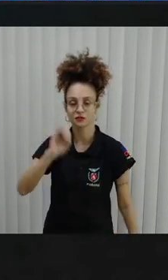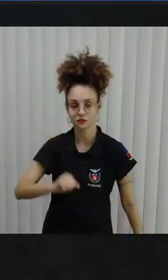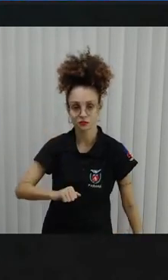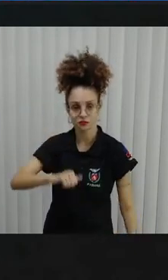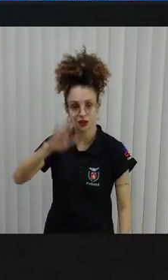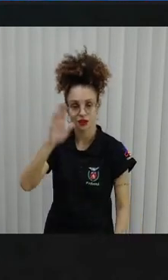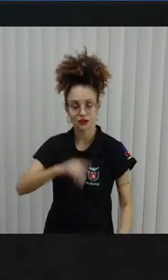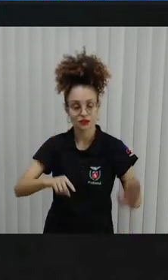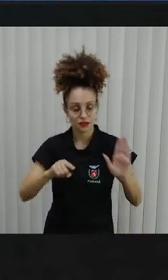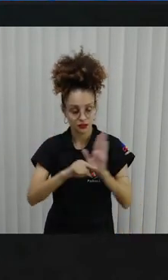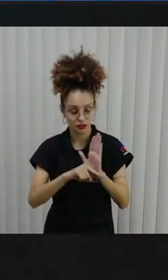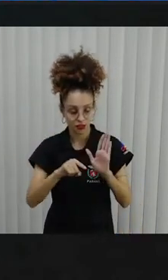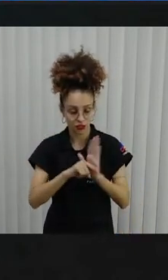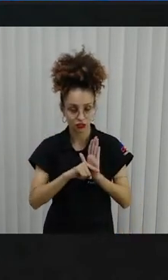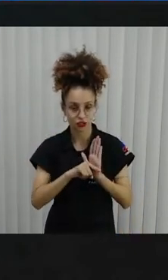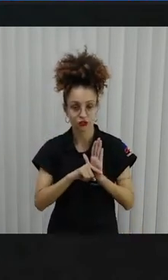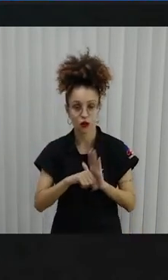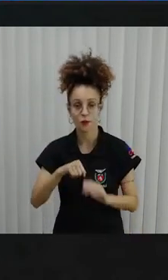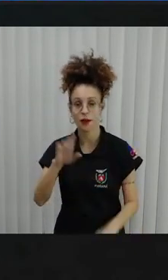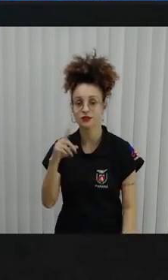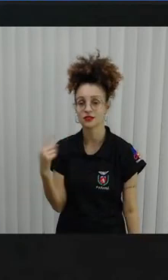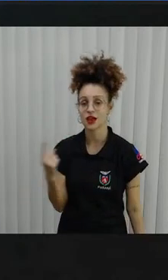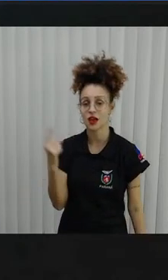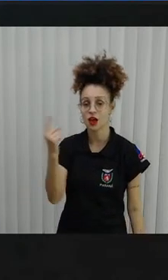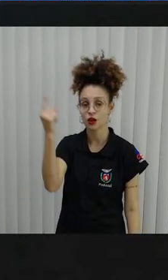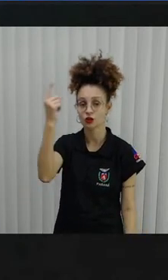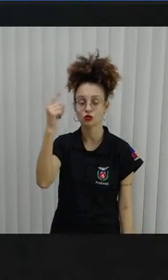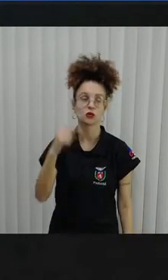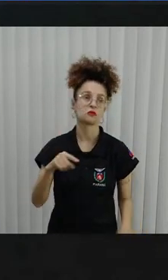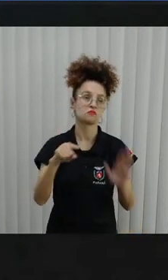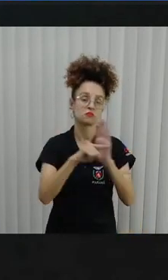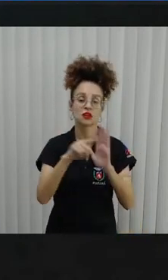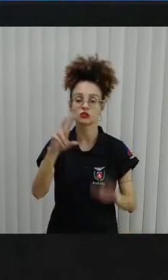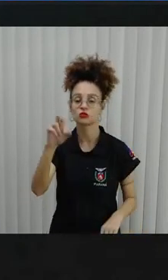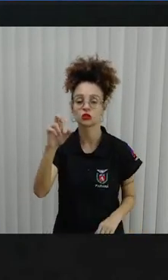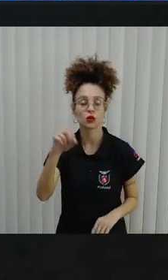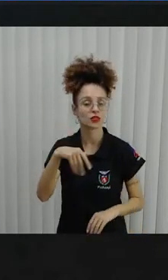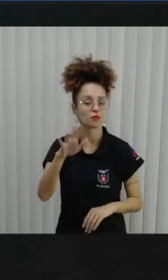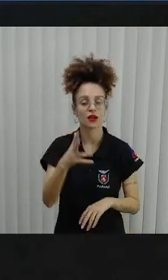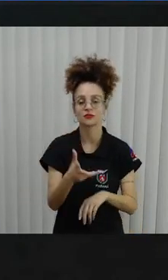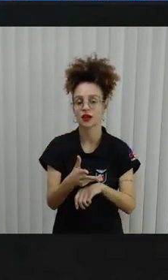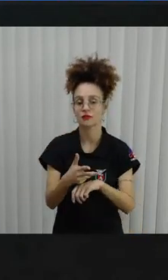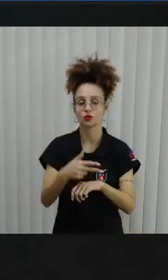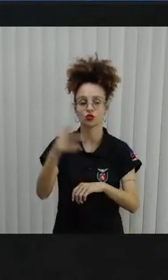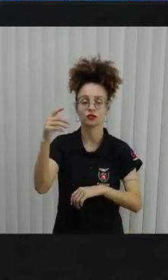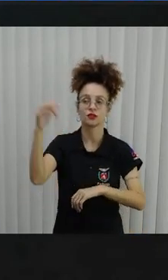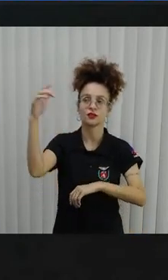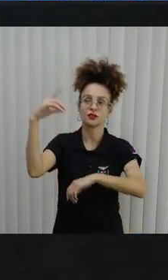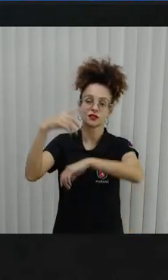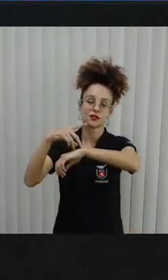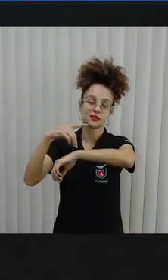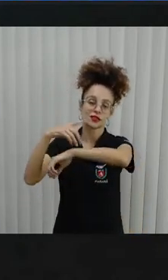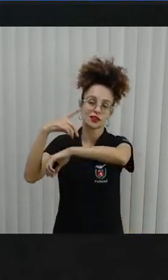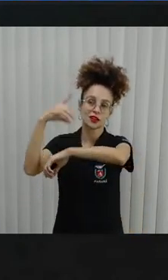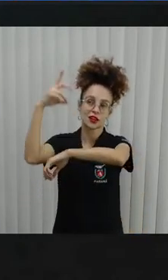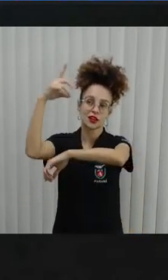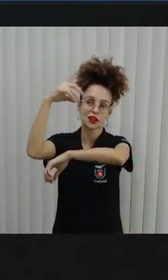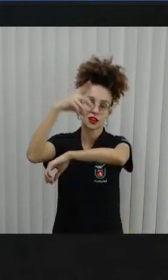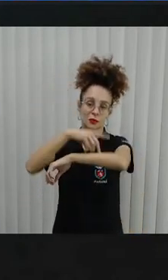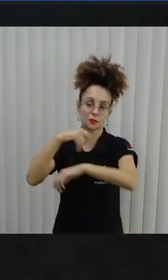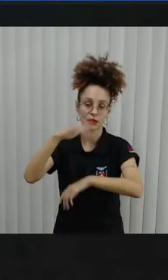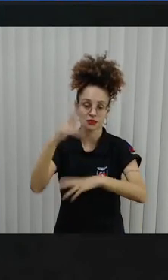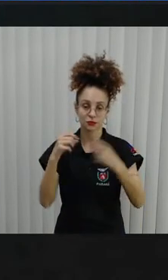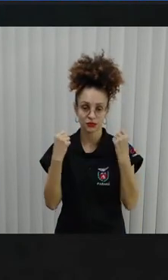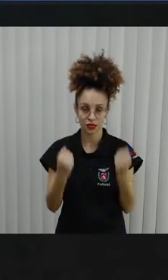número negativo, bizarro isso. Por exemplo, -50. Mais rápido ele vai voltar pro chão. Mais pesado ele vai ficar. Vou